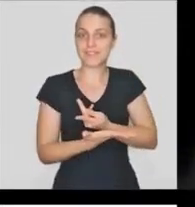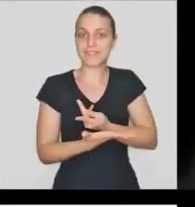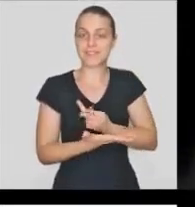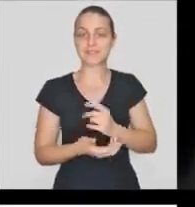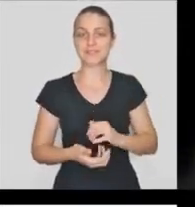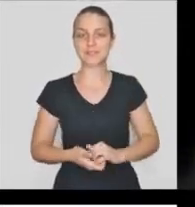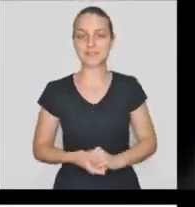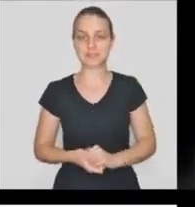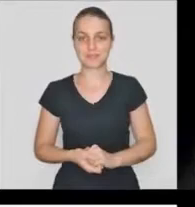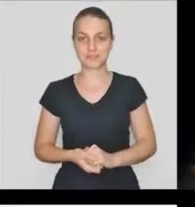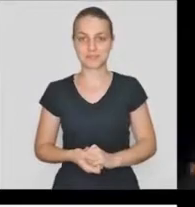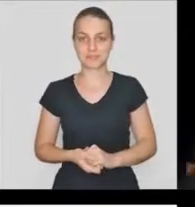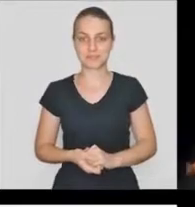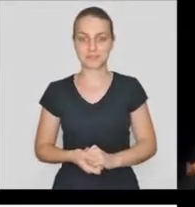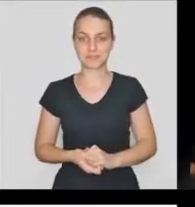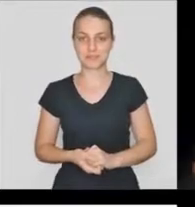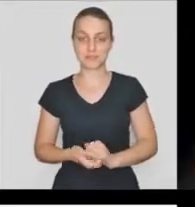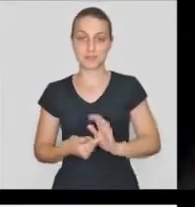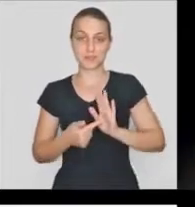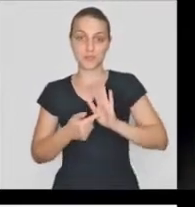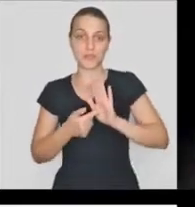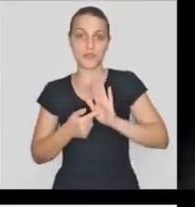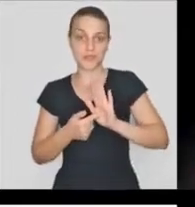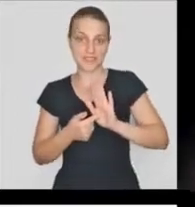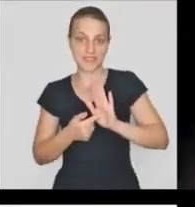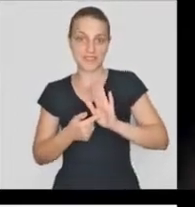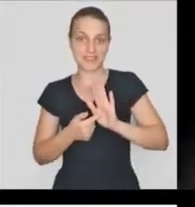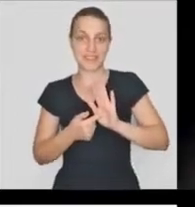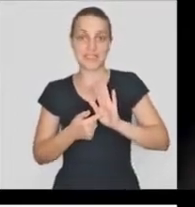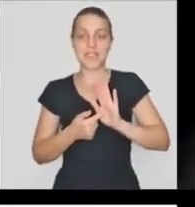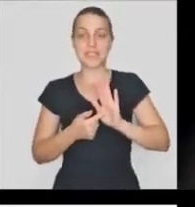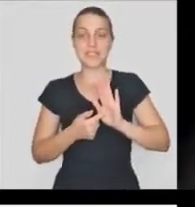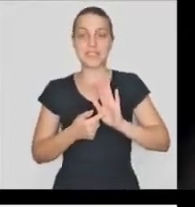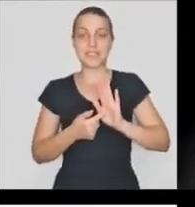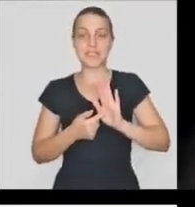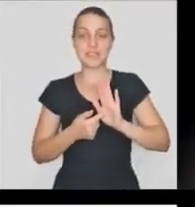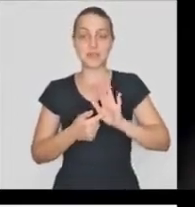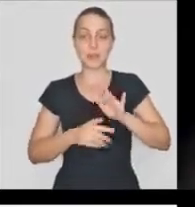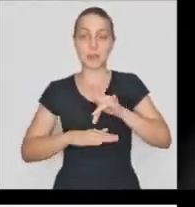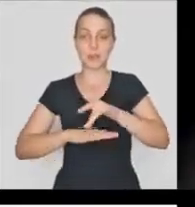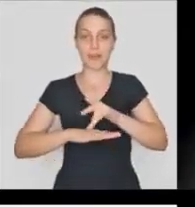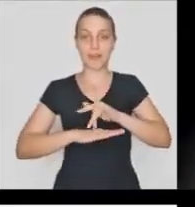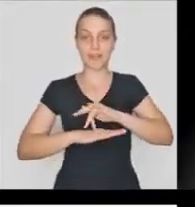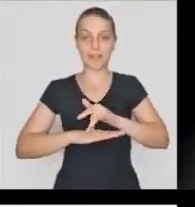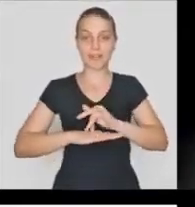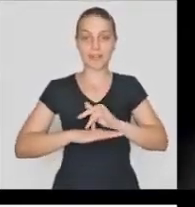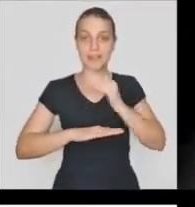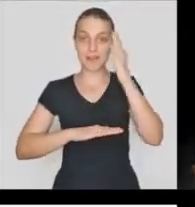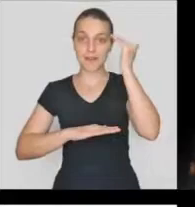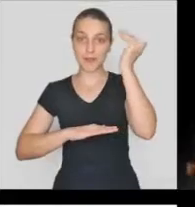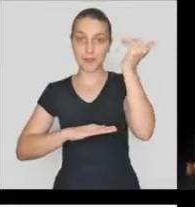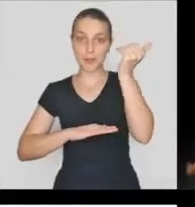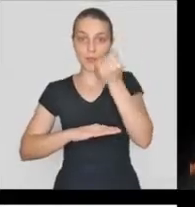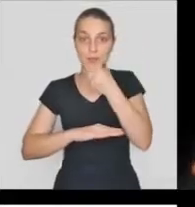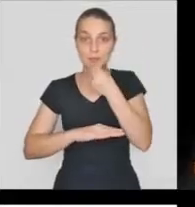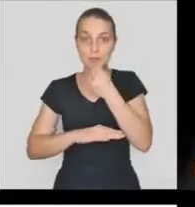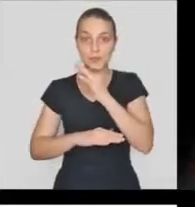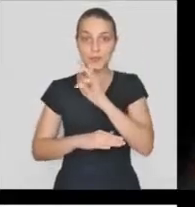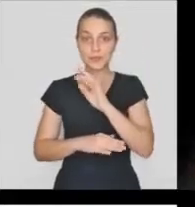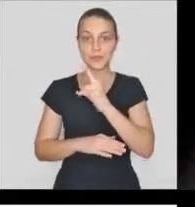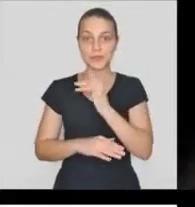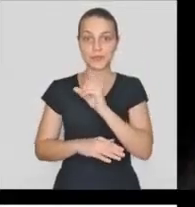momento do famoso balé de Tchaikovsky, do Lago dos Cisnes. Tá?